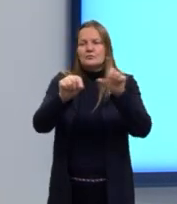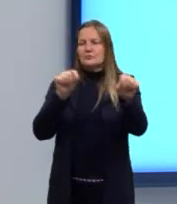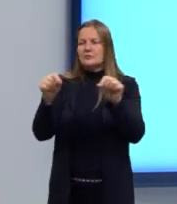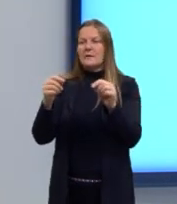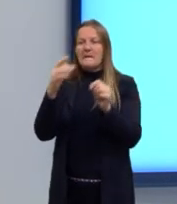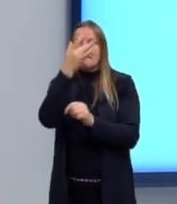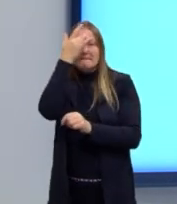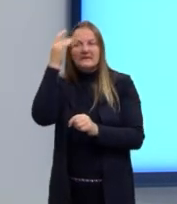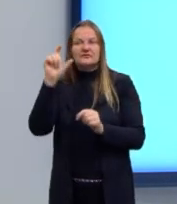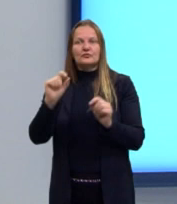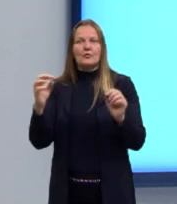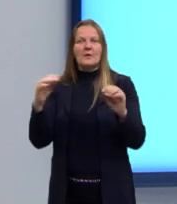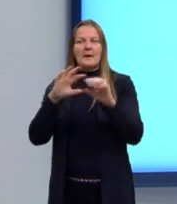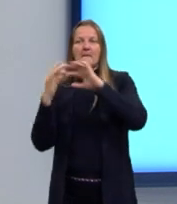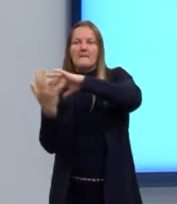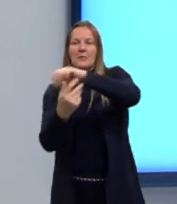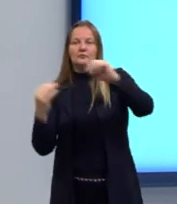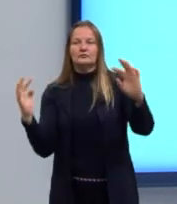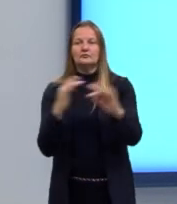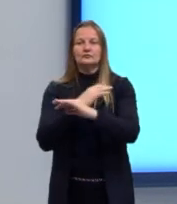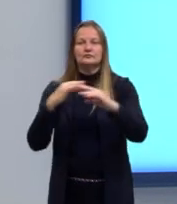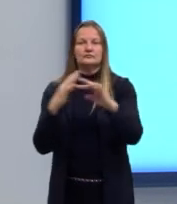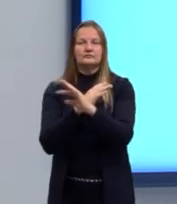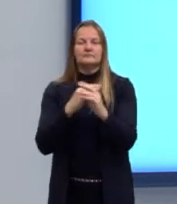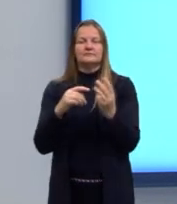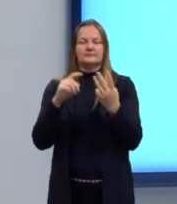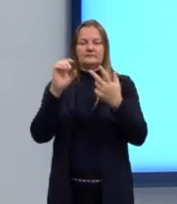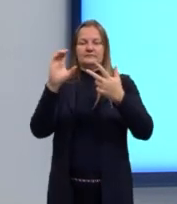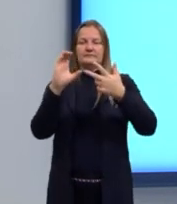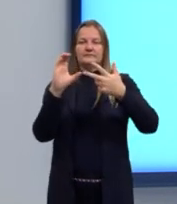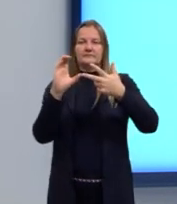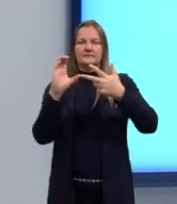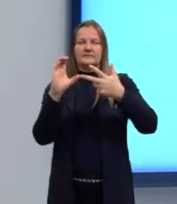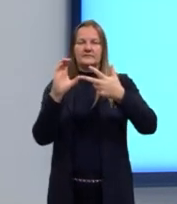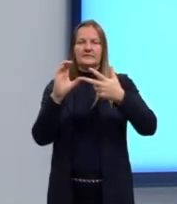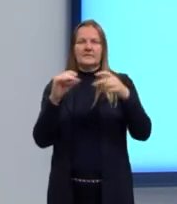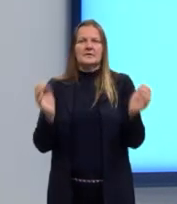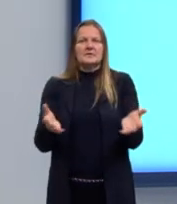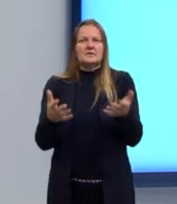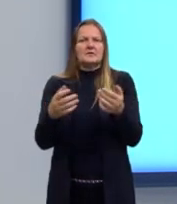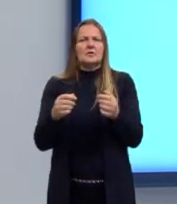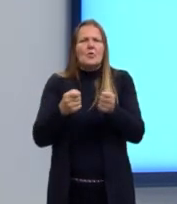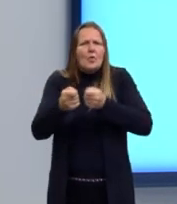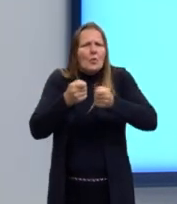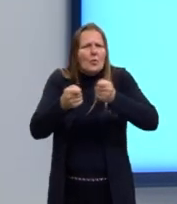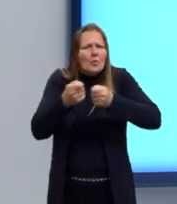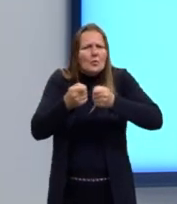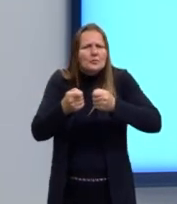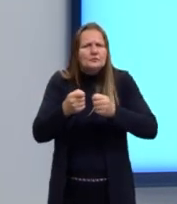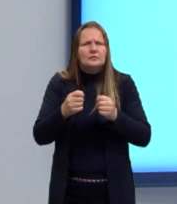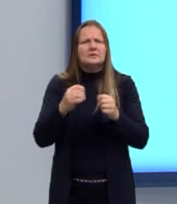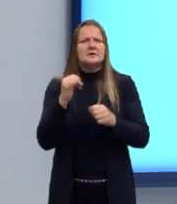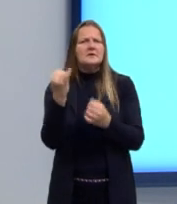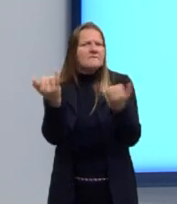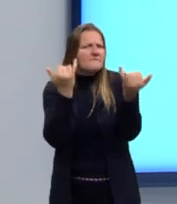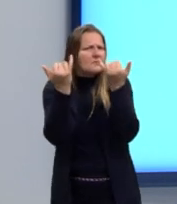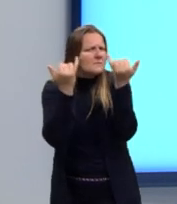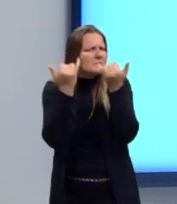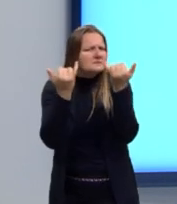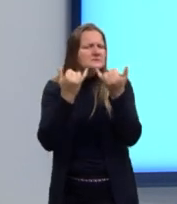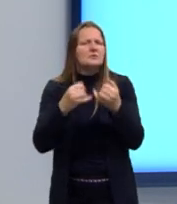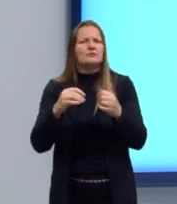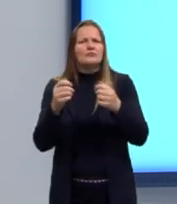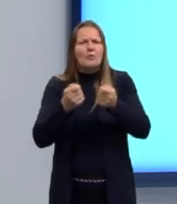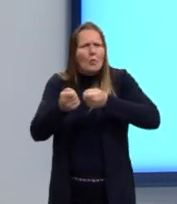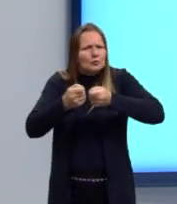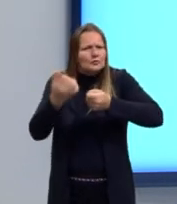fluxos populacionais letra C intensificação do controle informacional ou